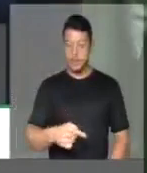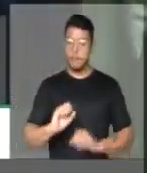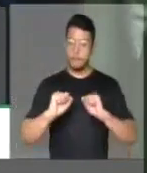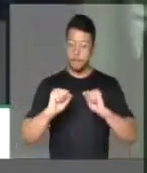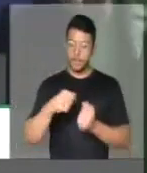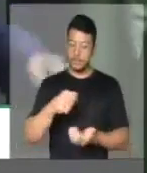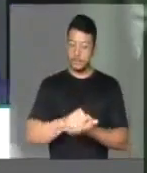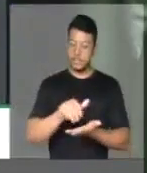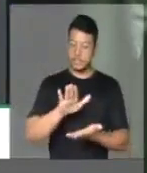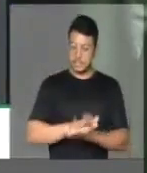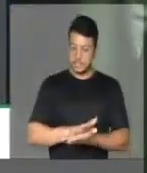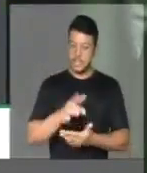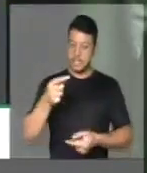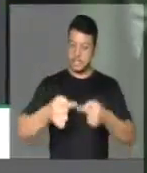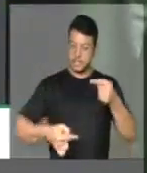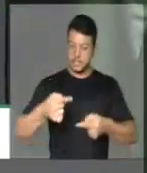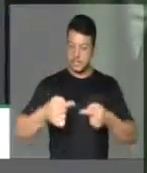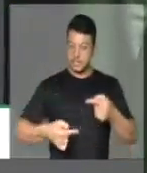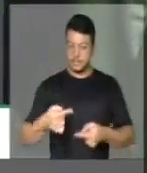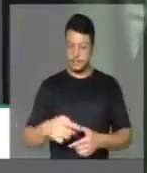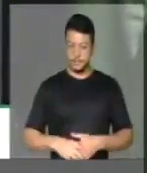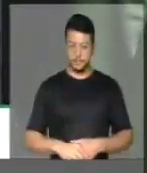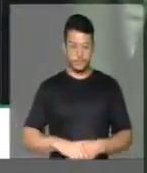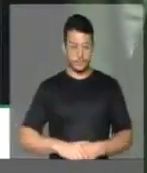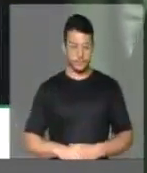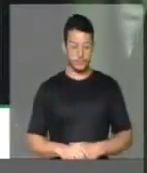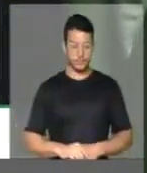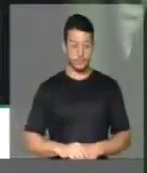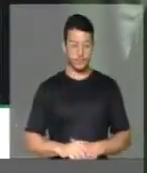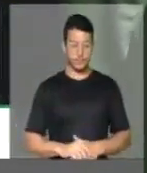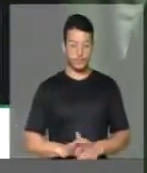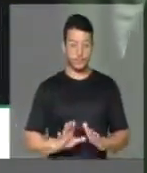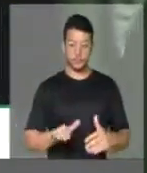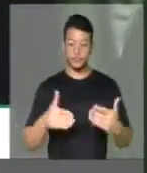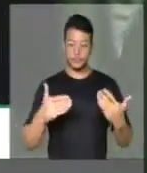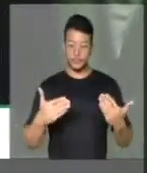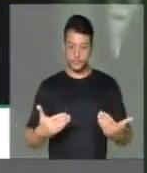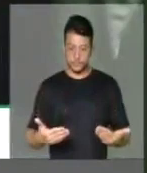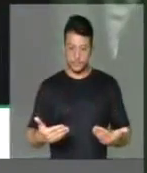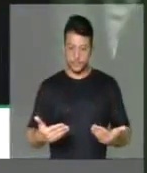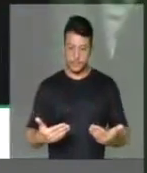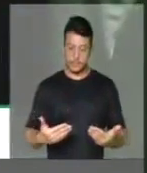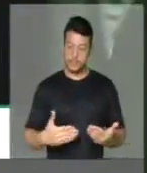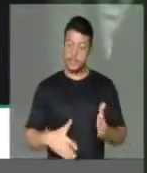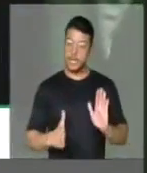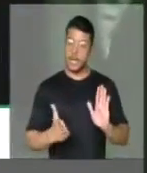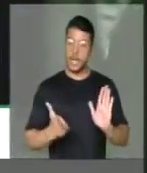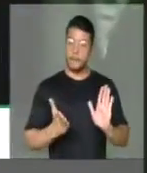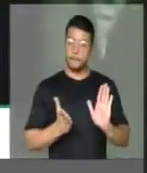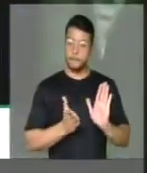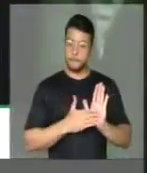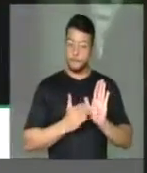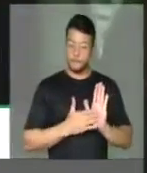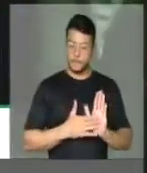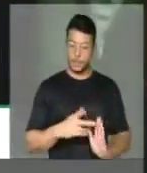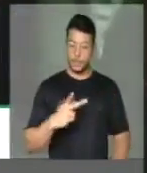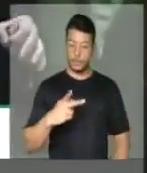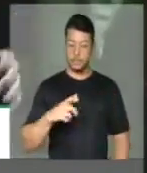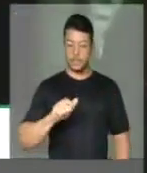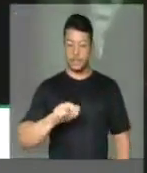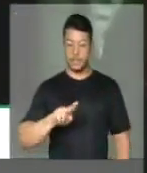e vai fazer o debate deputado josé guimarães foi com você além disso a proposta do senhor paulo guedes